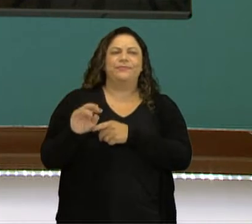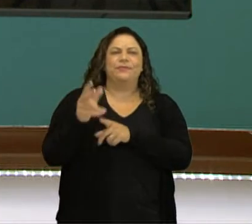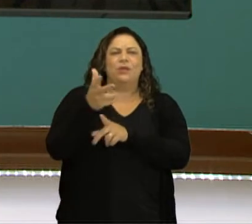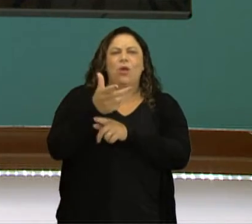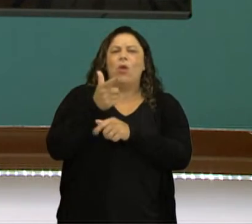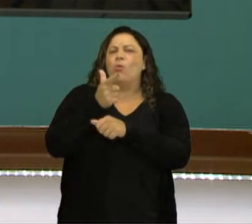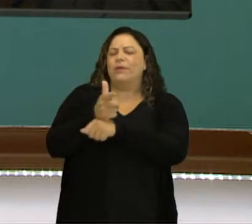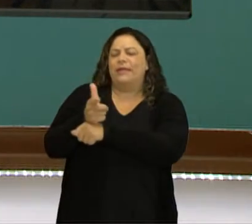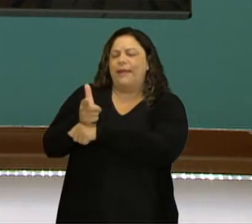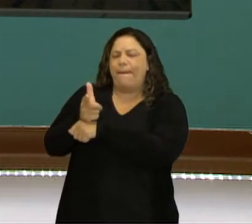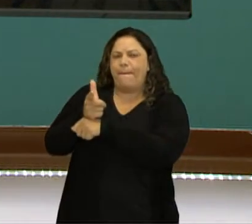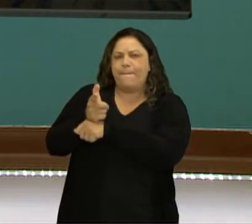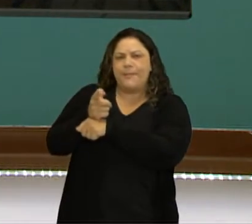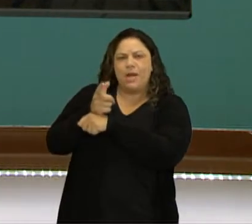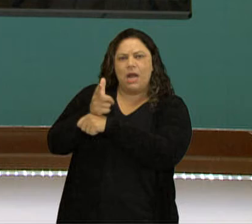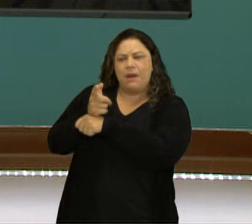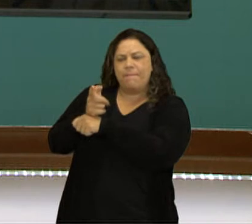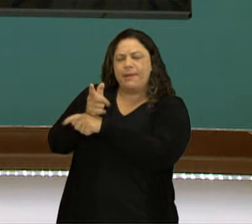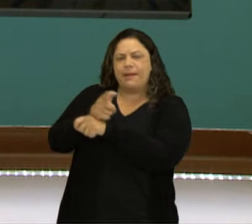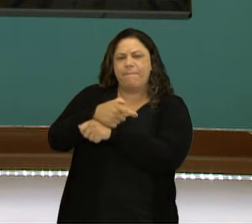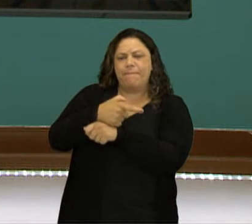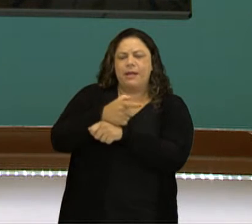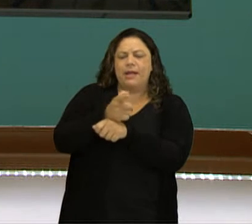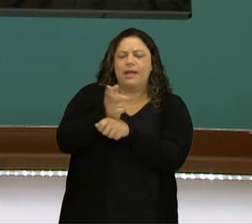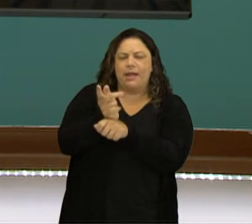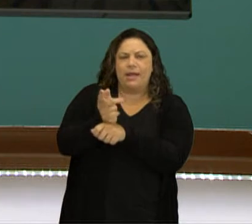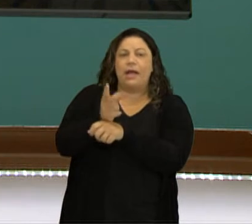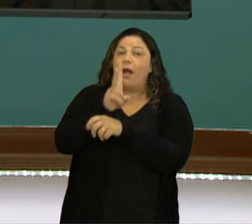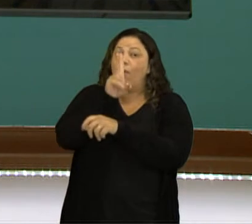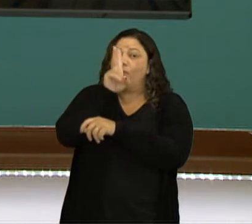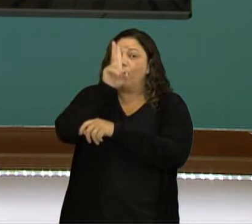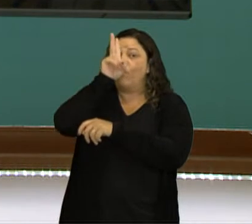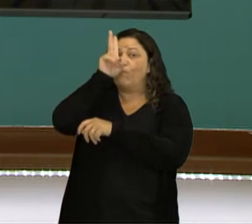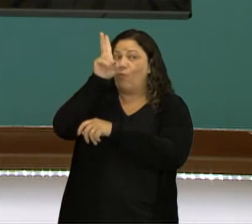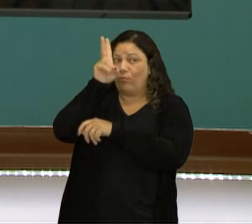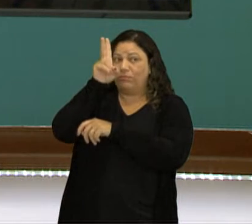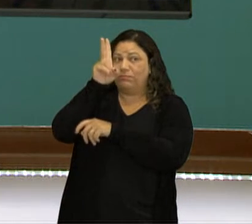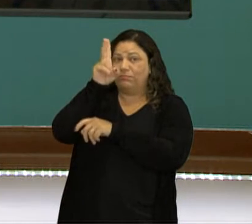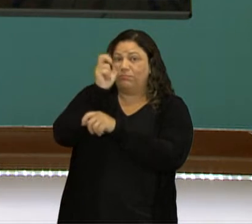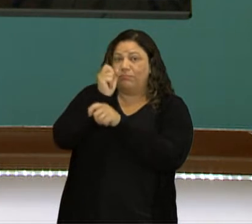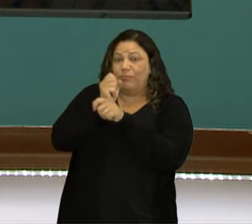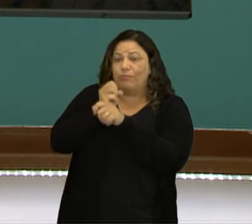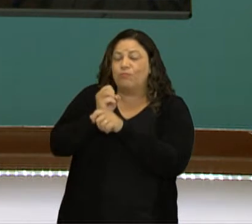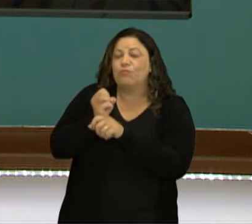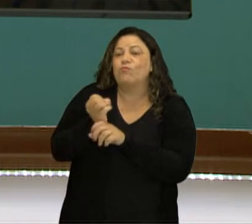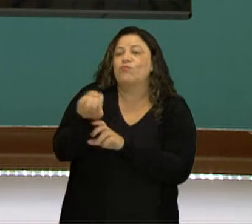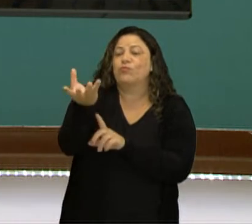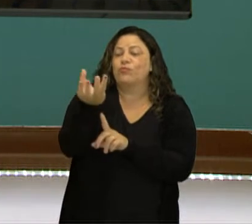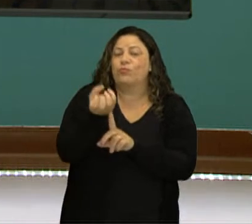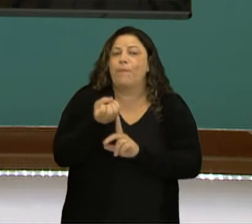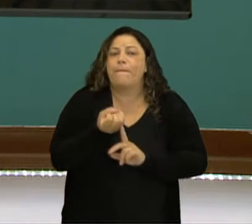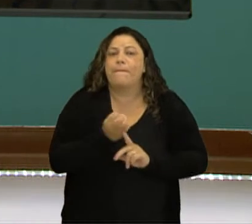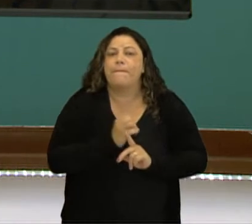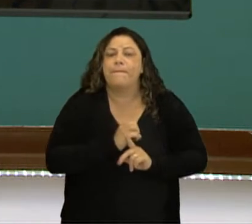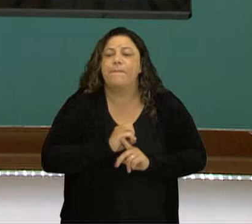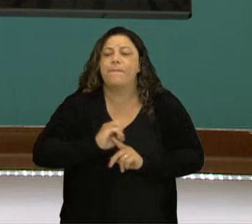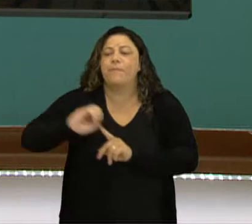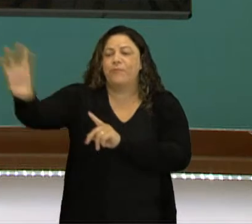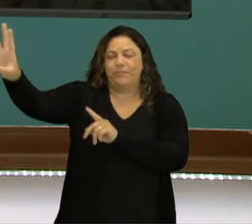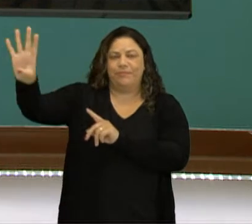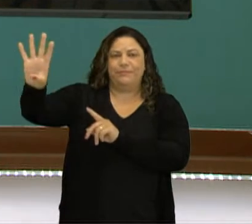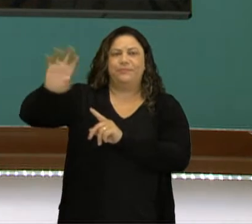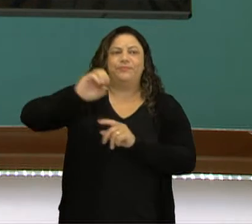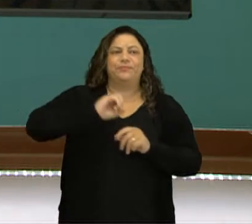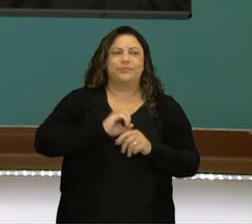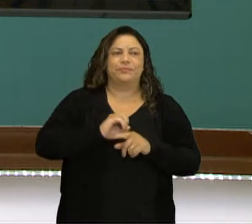que seria ação e reação? Você tem forças atuando aqui e uma conservação da quantidade de movimento também, e você acaba tendo, por exemplo,